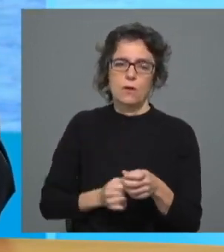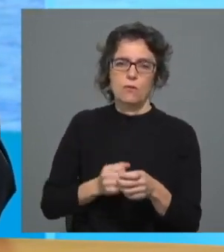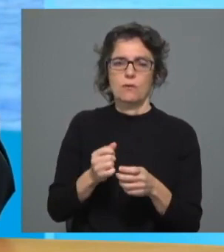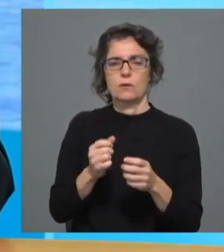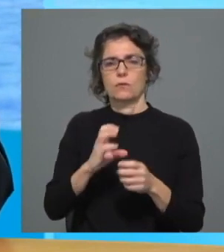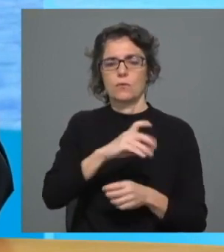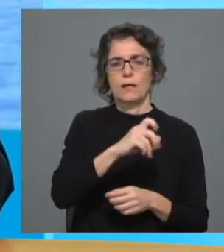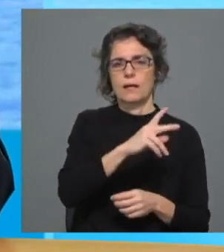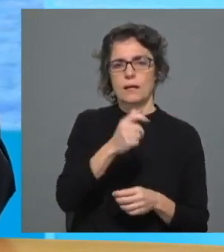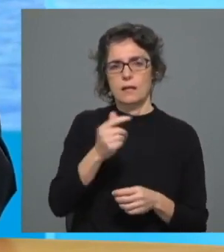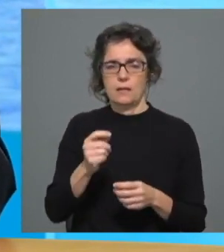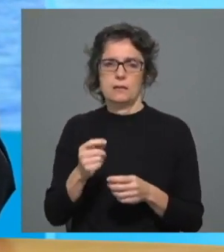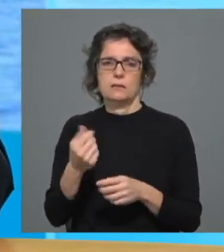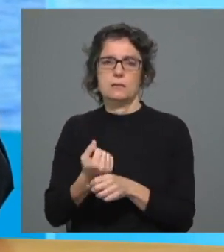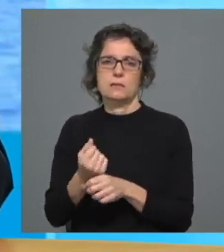a Ação Católica Rural,